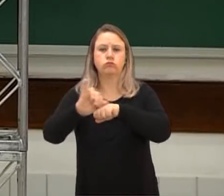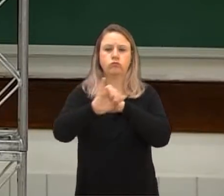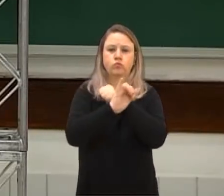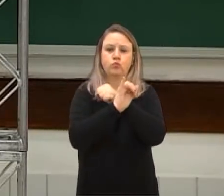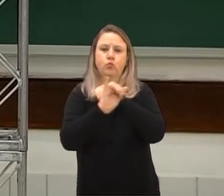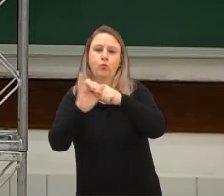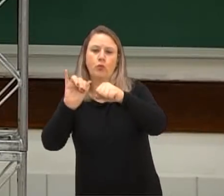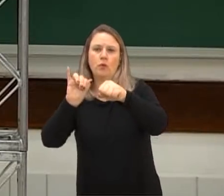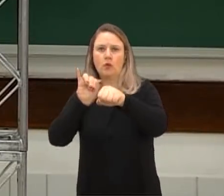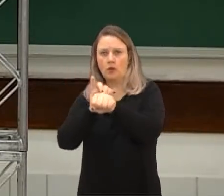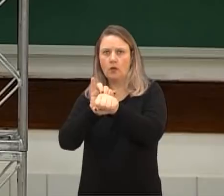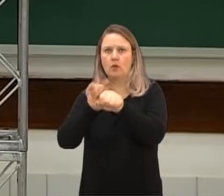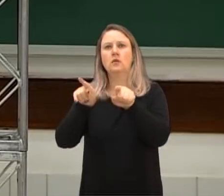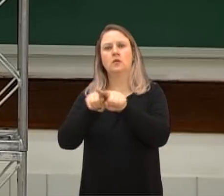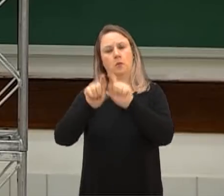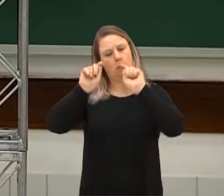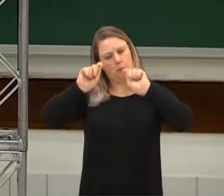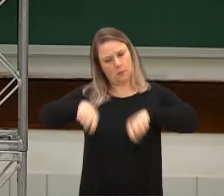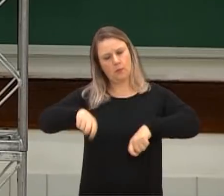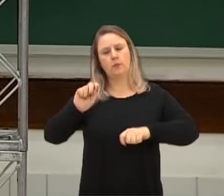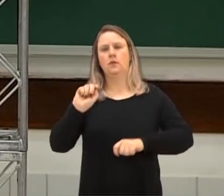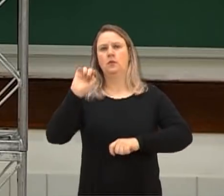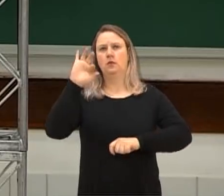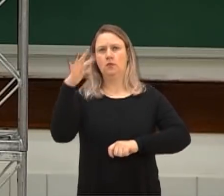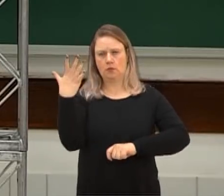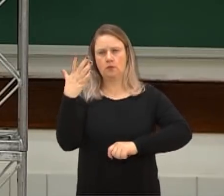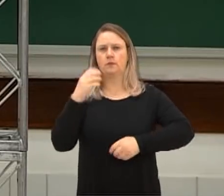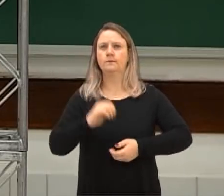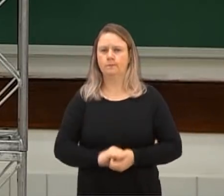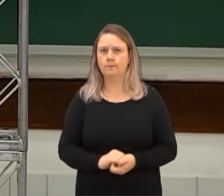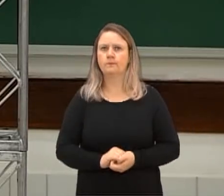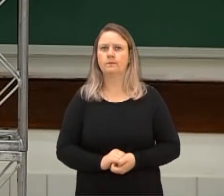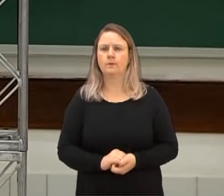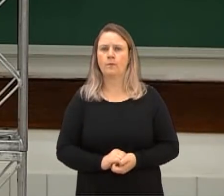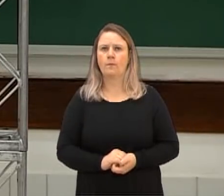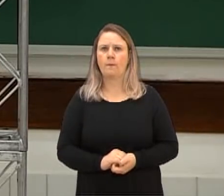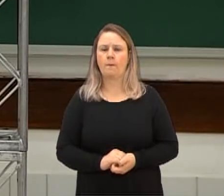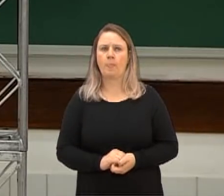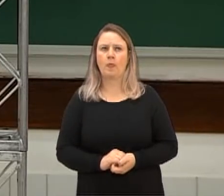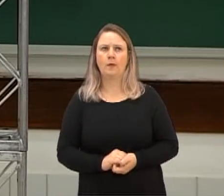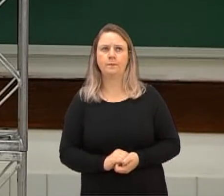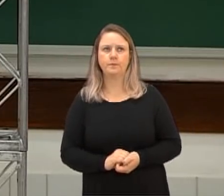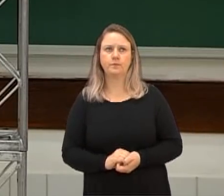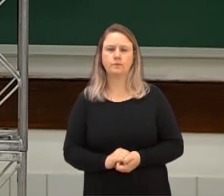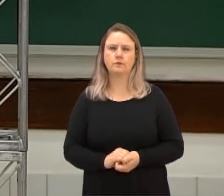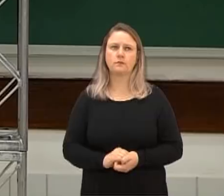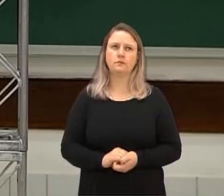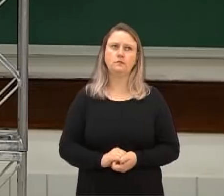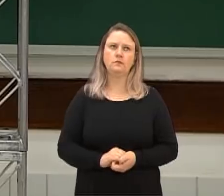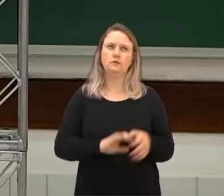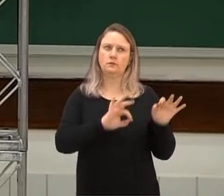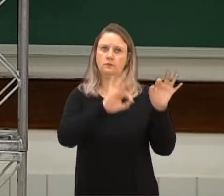ocorre submersamente, né, quando o vulcão entra em atividade no fundo do mar.